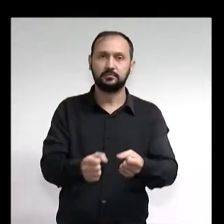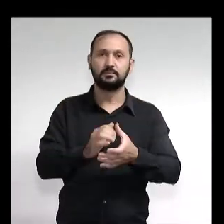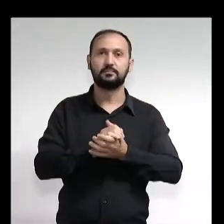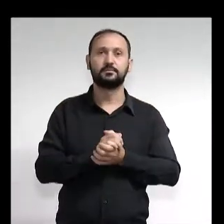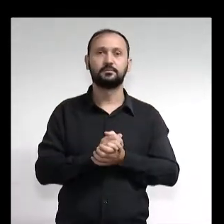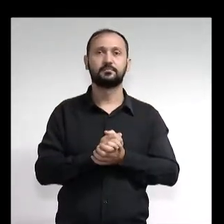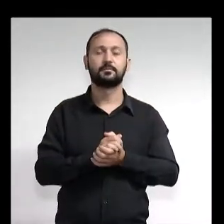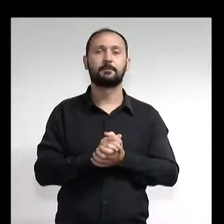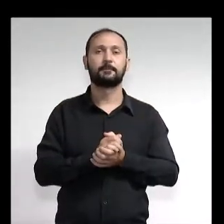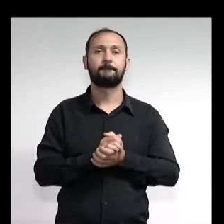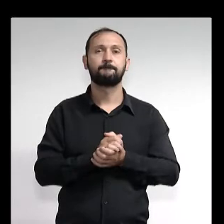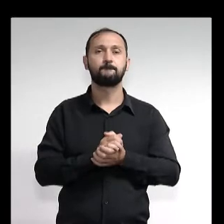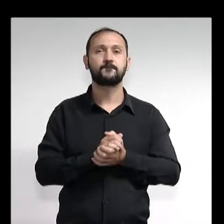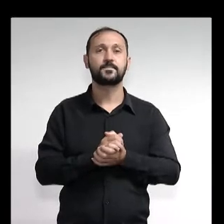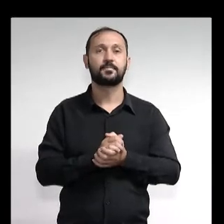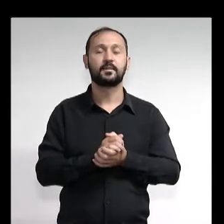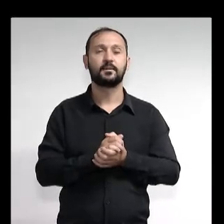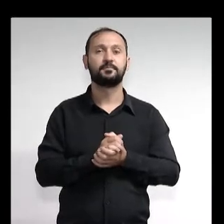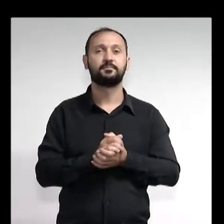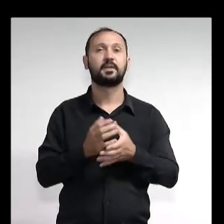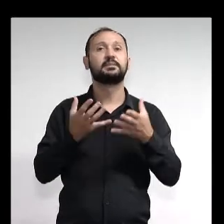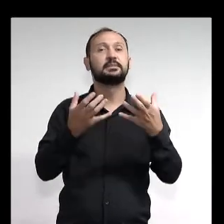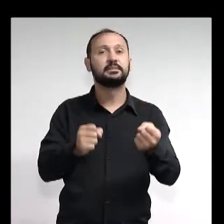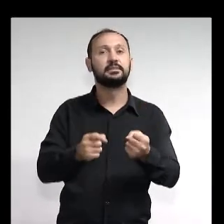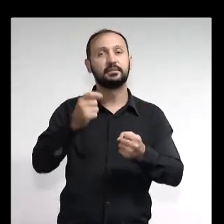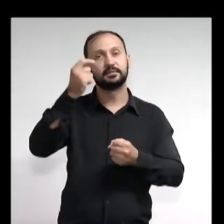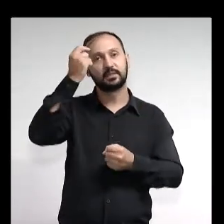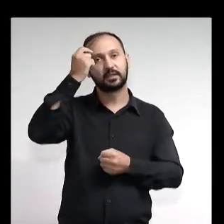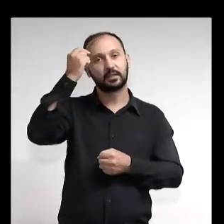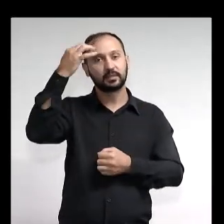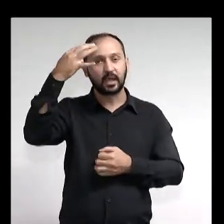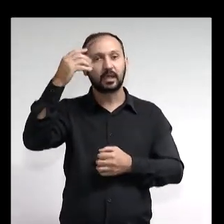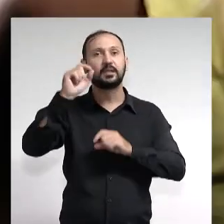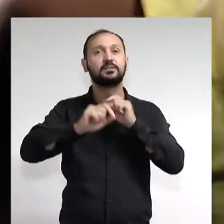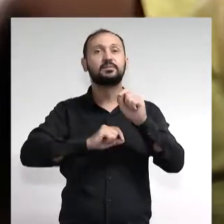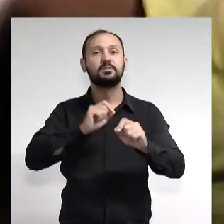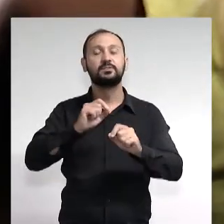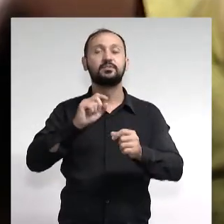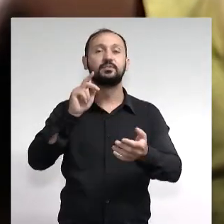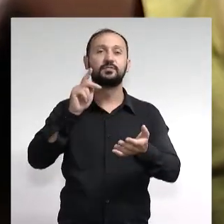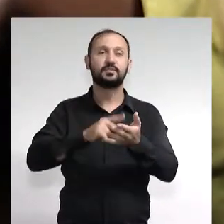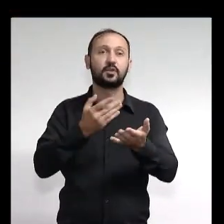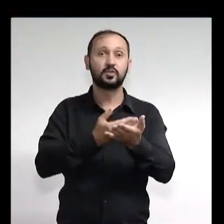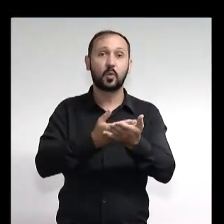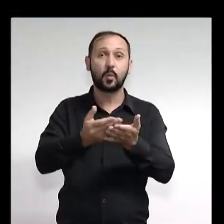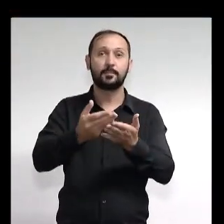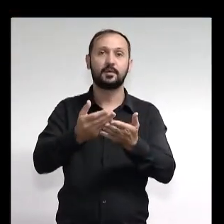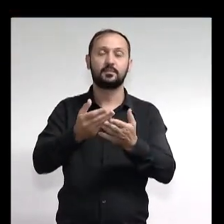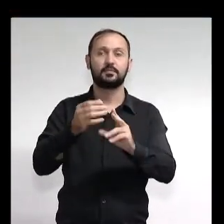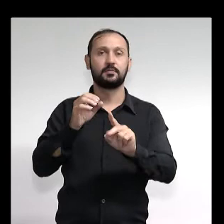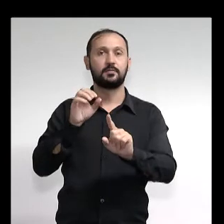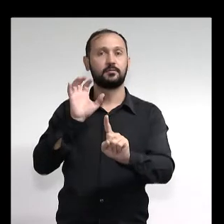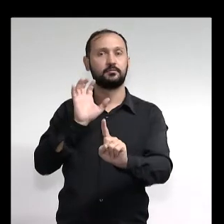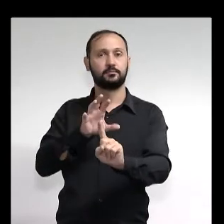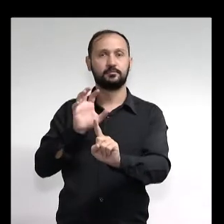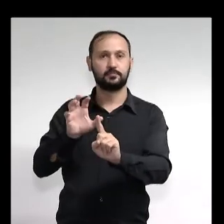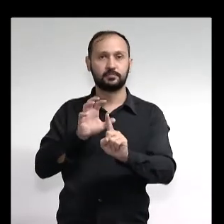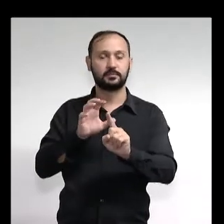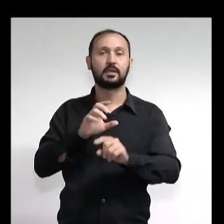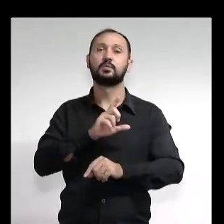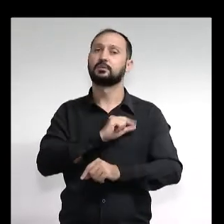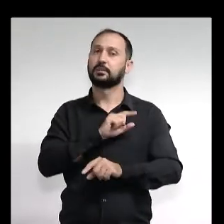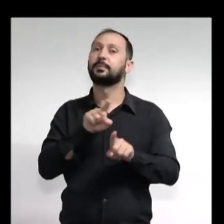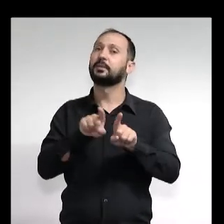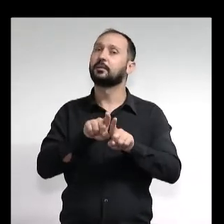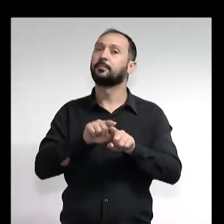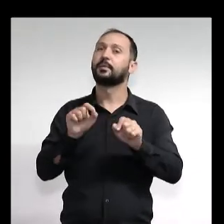as portas para altas habilidades. Ela está sendo assim, aceitando a ideia de realmente ser